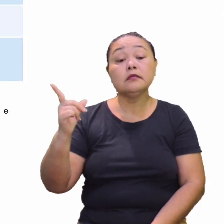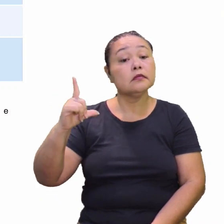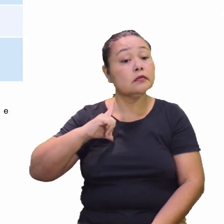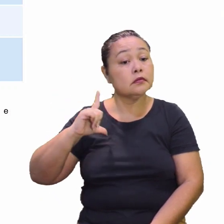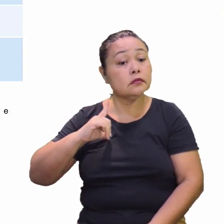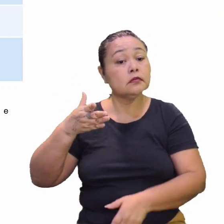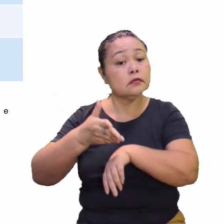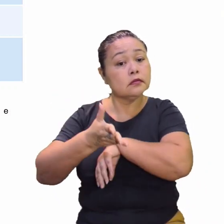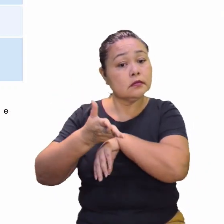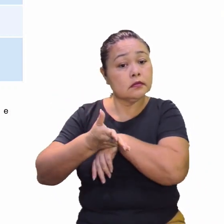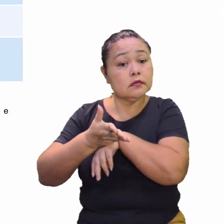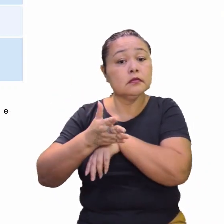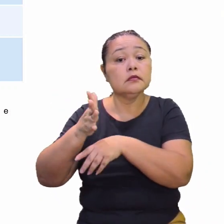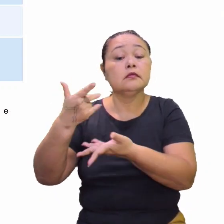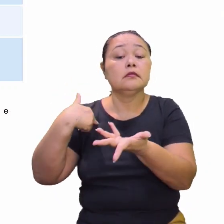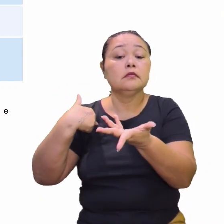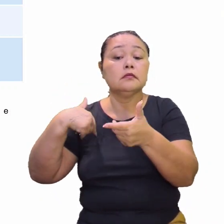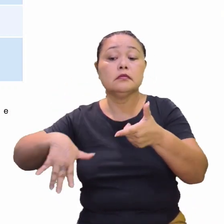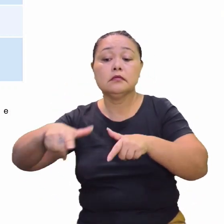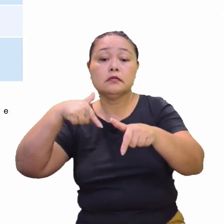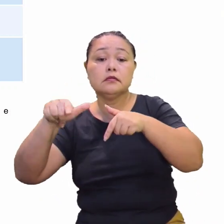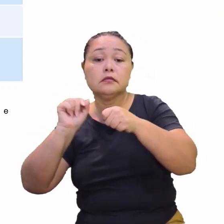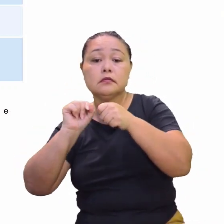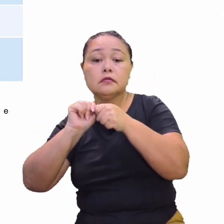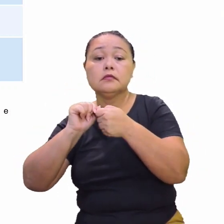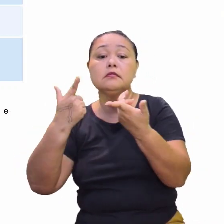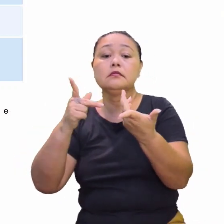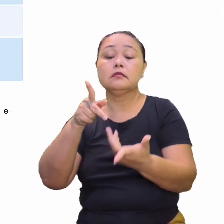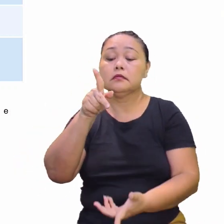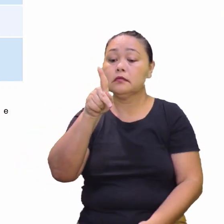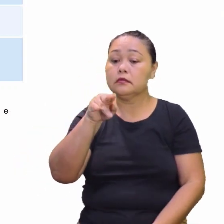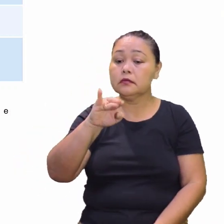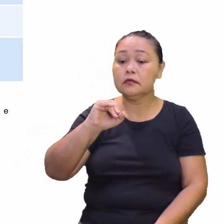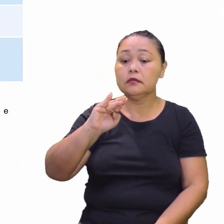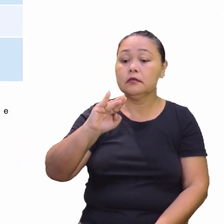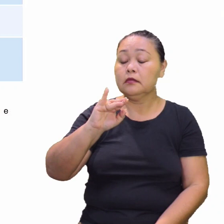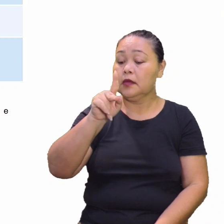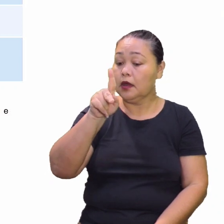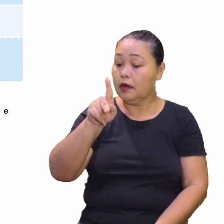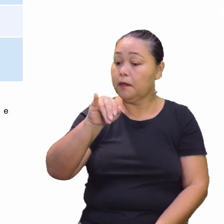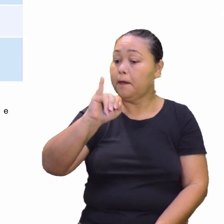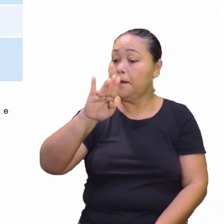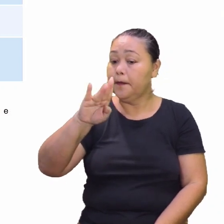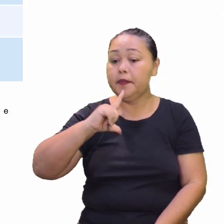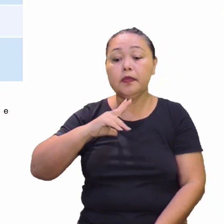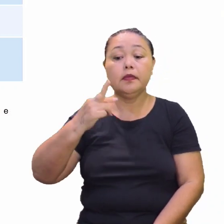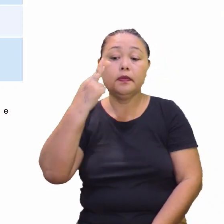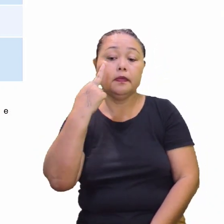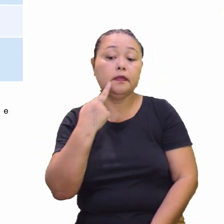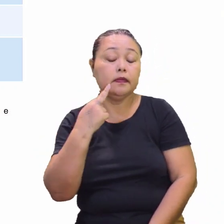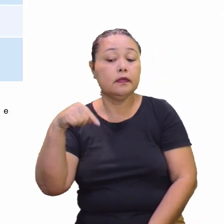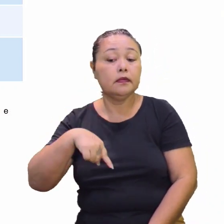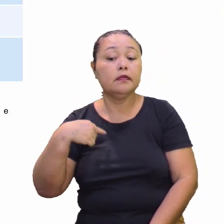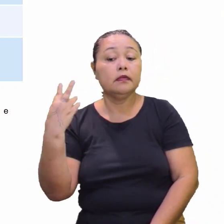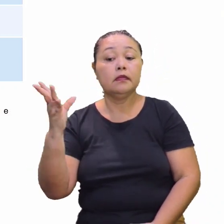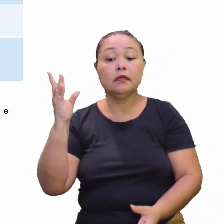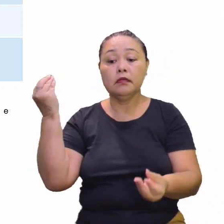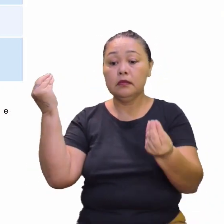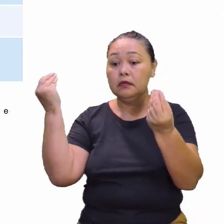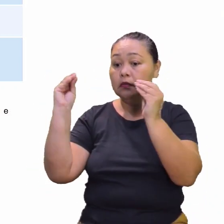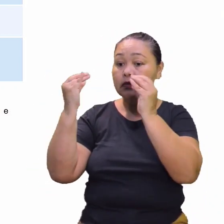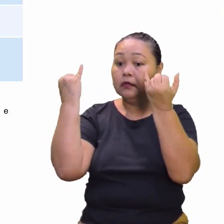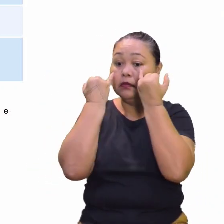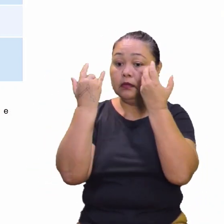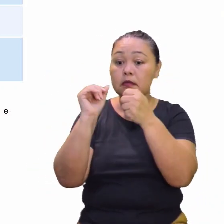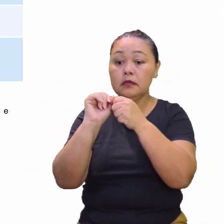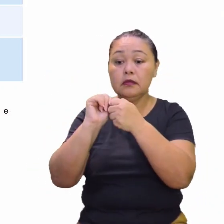da participação das atividades no valor bruto do PIB de Rondônia, a gente vai trazer algumas informações importantes. Quais